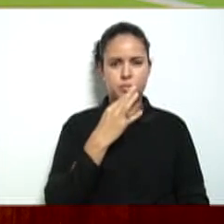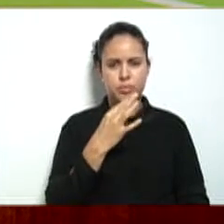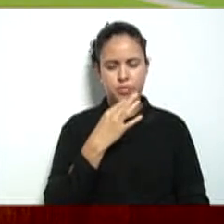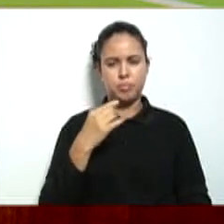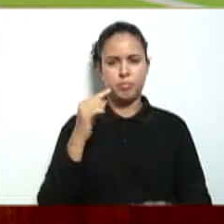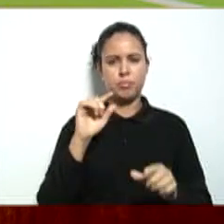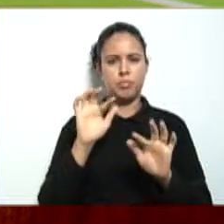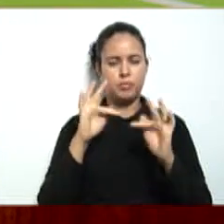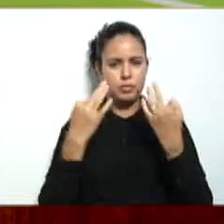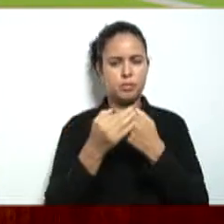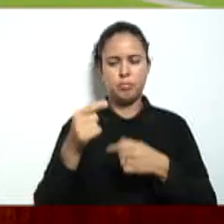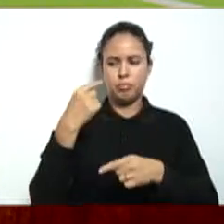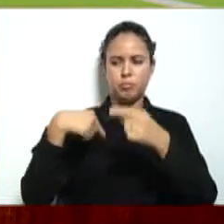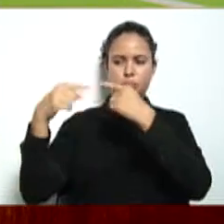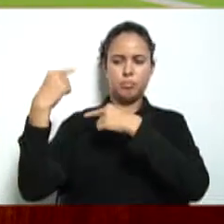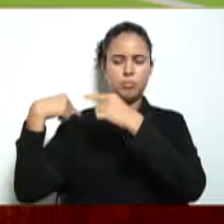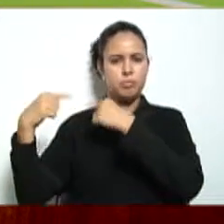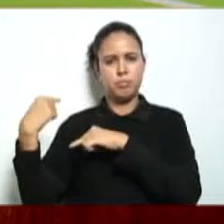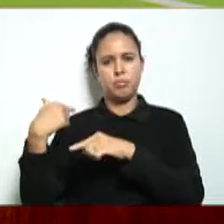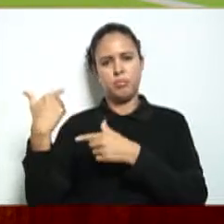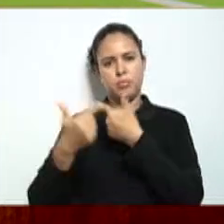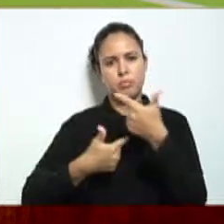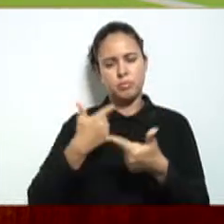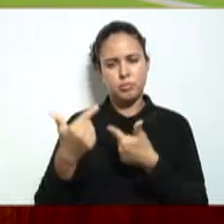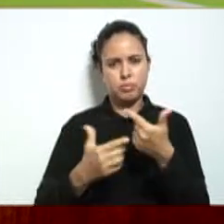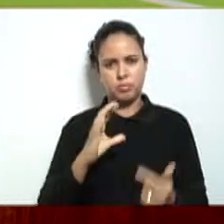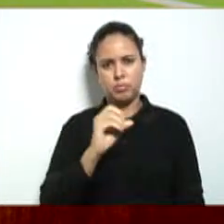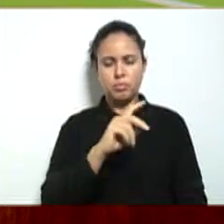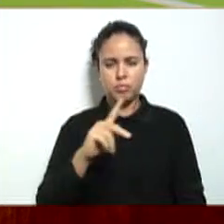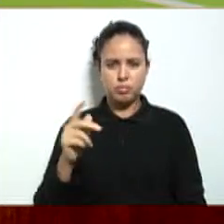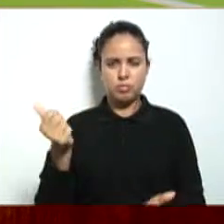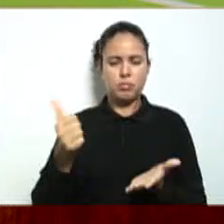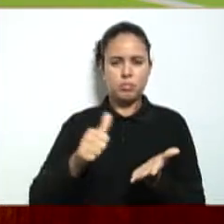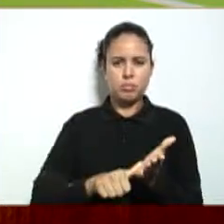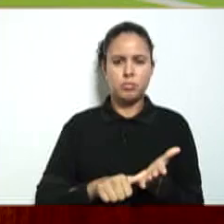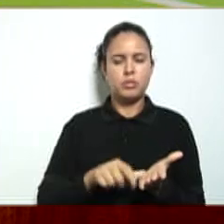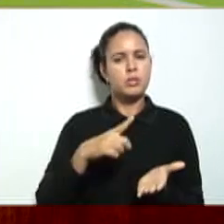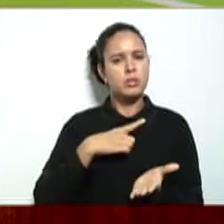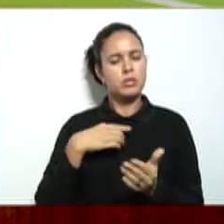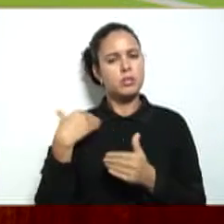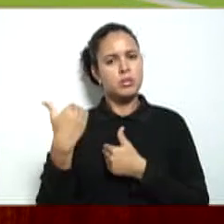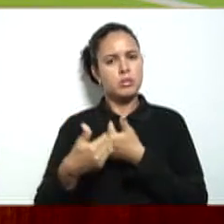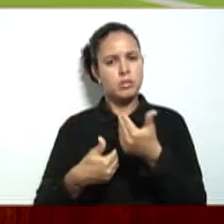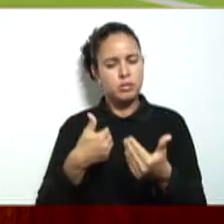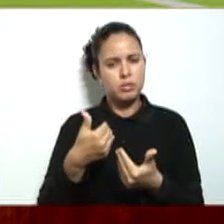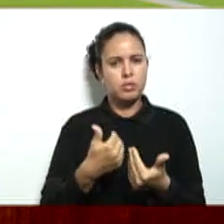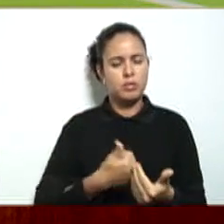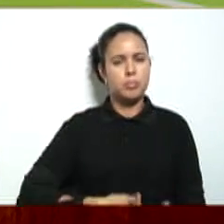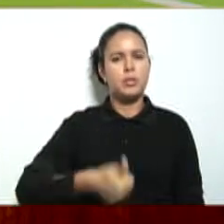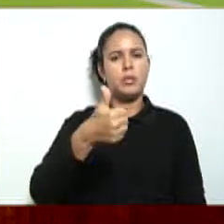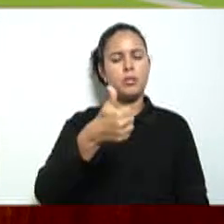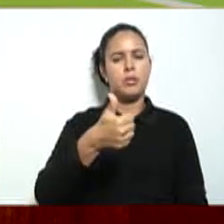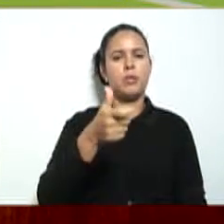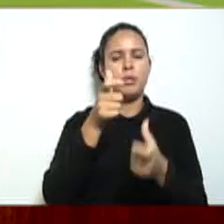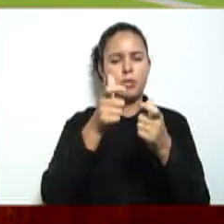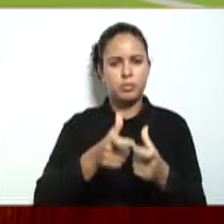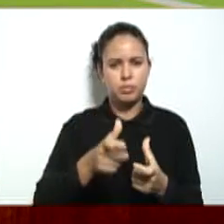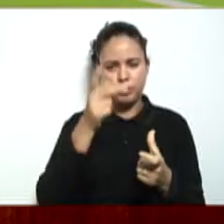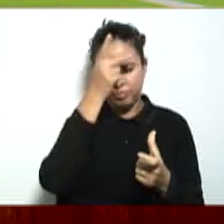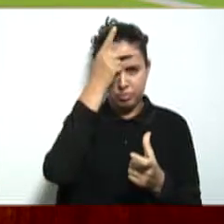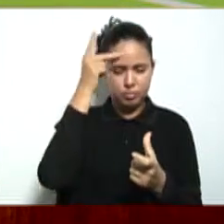inclusive de forma cooperativista. Então, a gente tem um desenvolvimento melhor nas regiões onde esses imigrantes